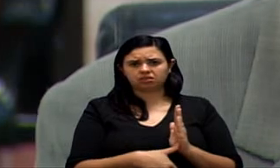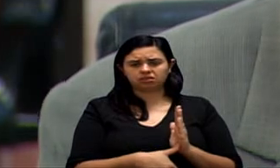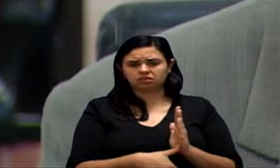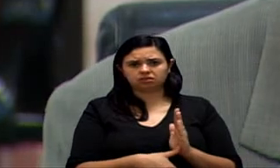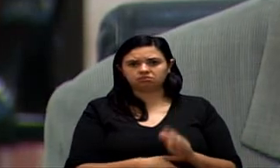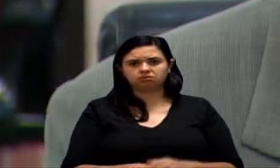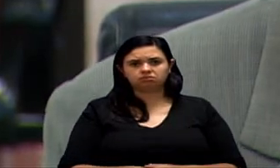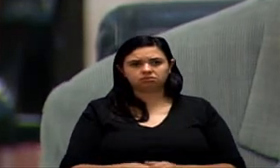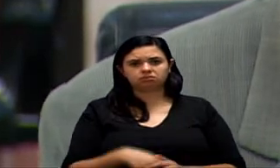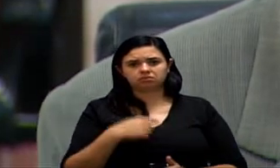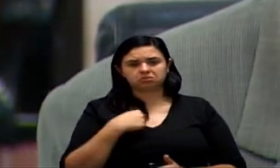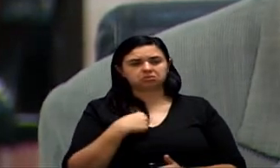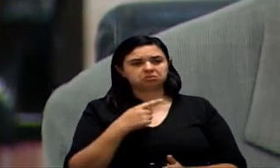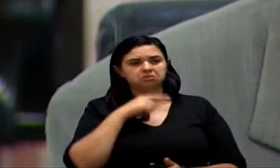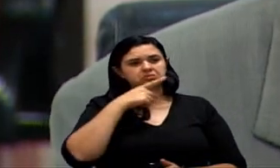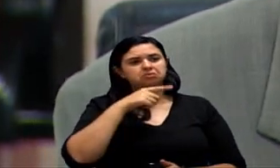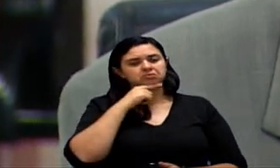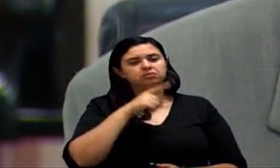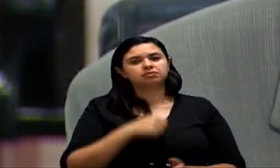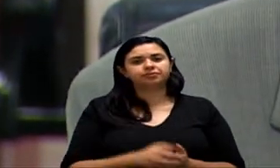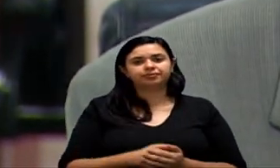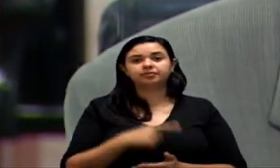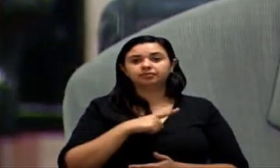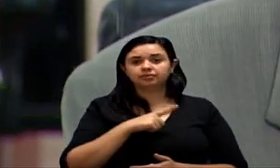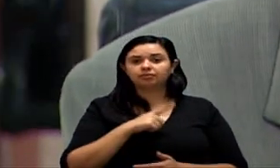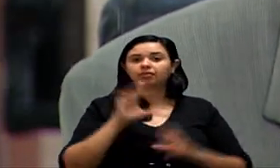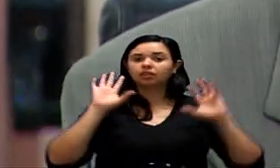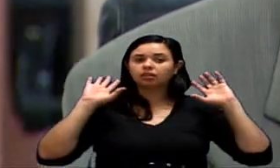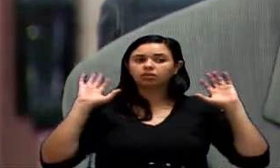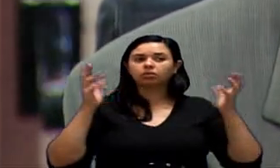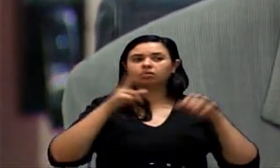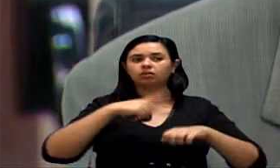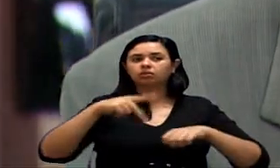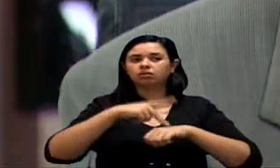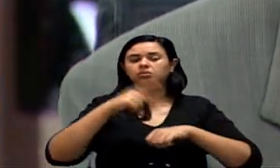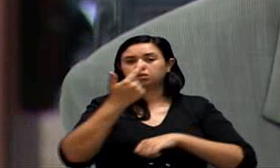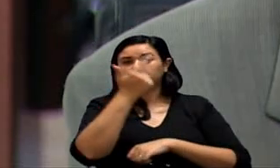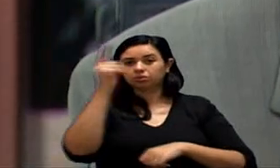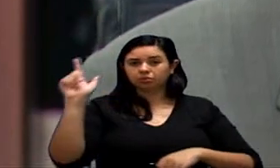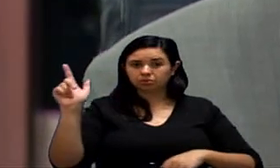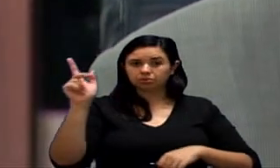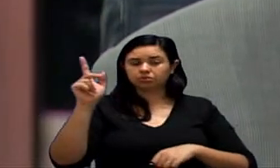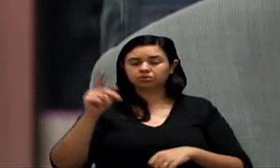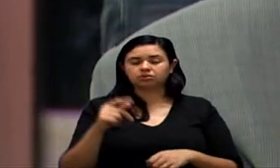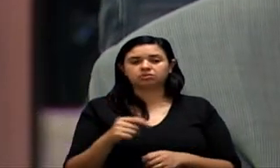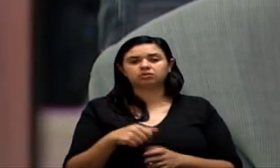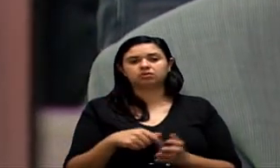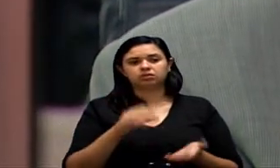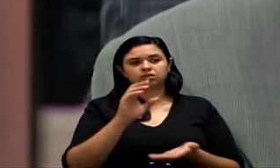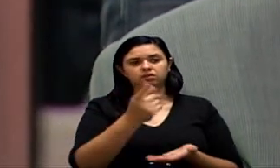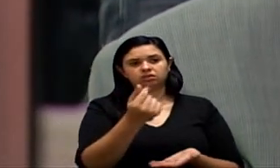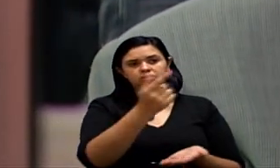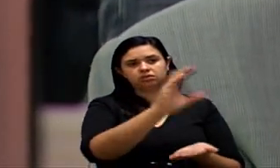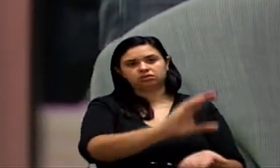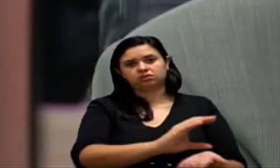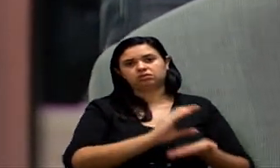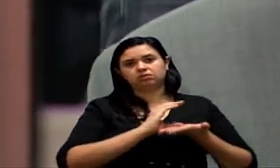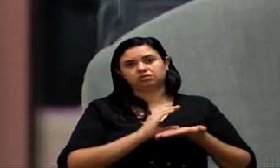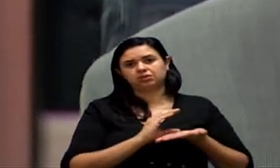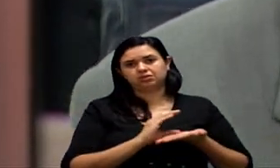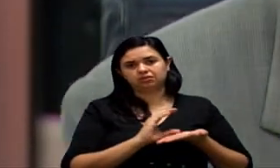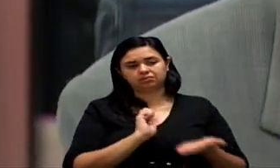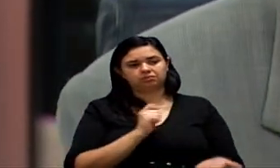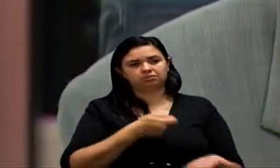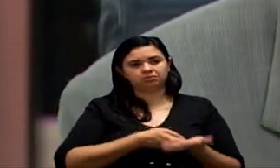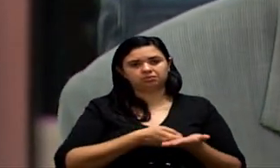que acontece? Elas têm um evento internacional para participar, e se as emendas não forem pagas até começo de junho, elas não vão poder participar